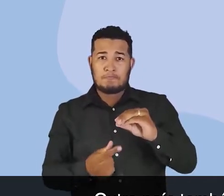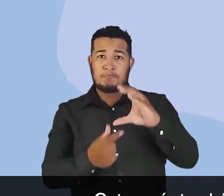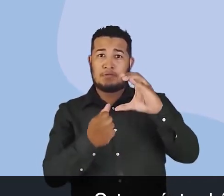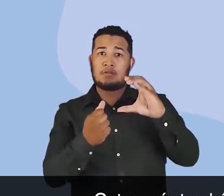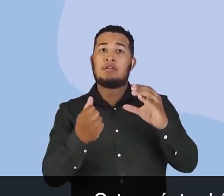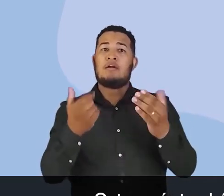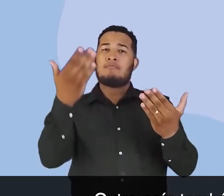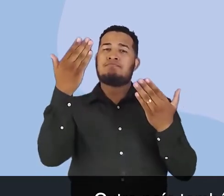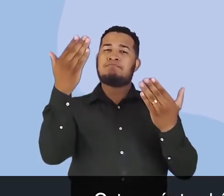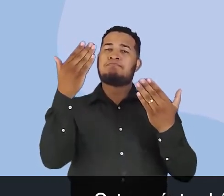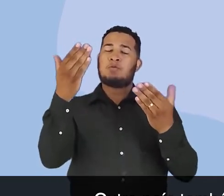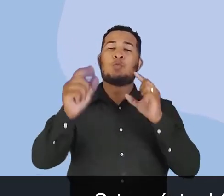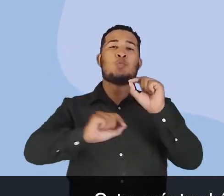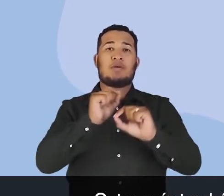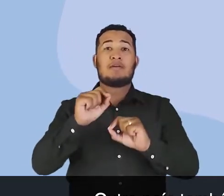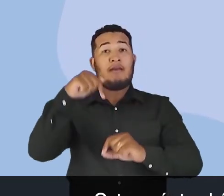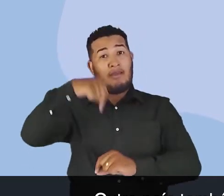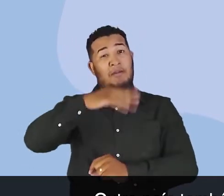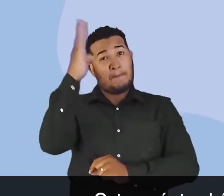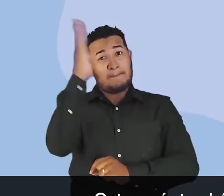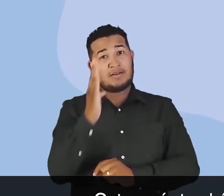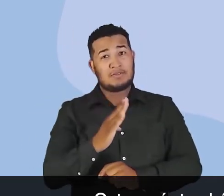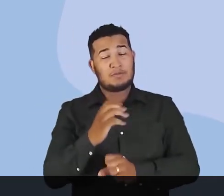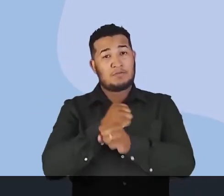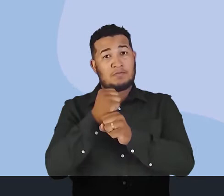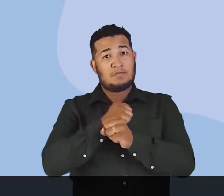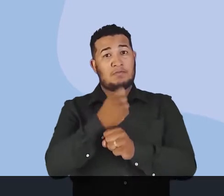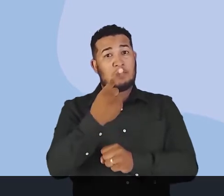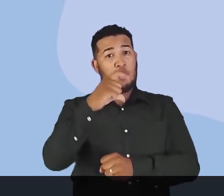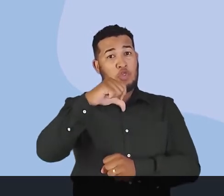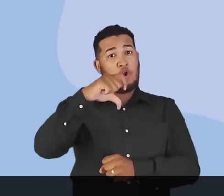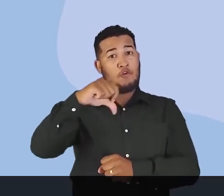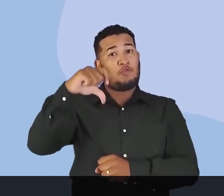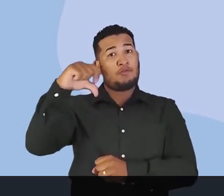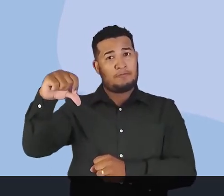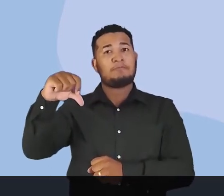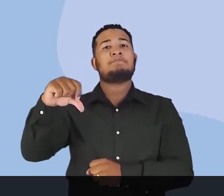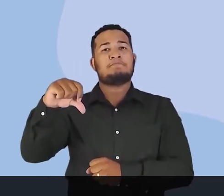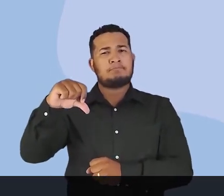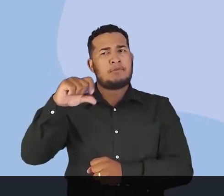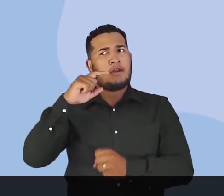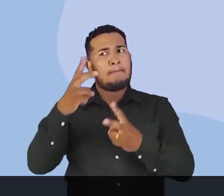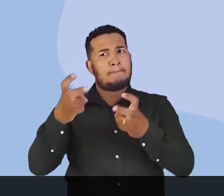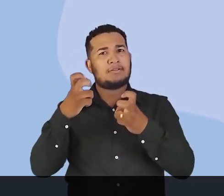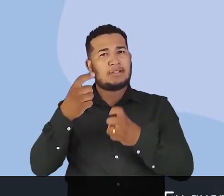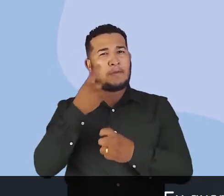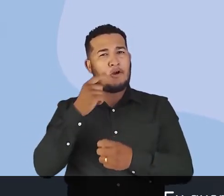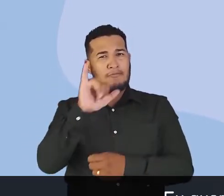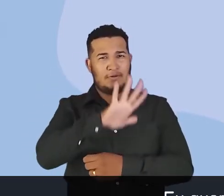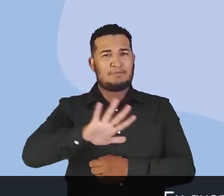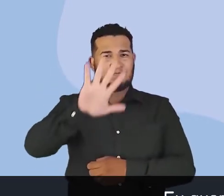do capitalismo, do capital especulativo, foi o Brasil em 1999. Eu quero que vocês observem o